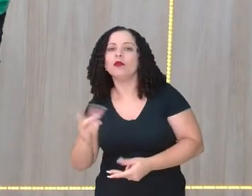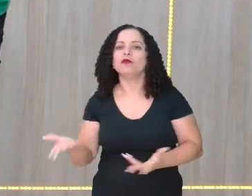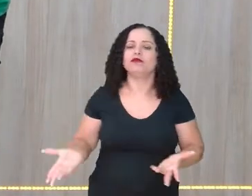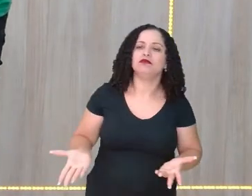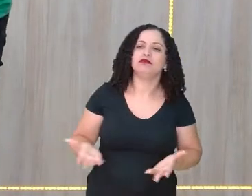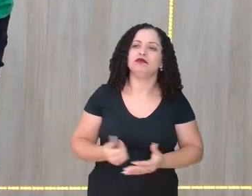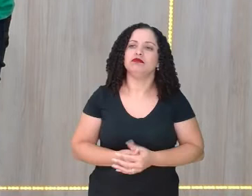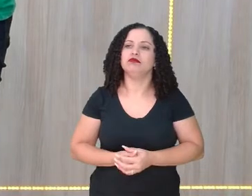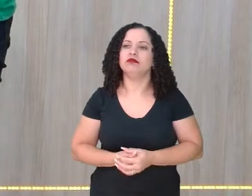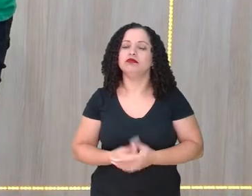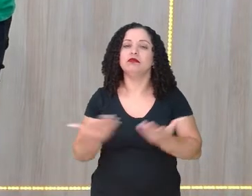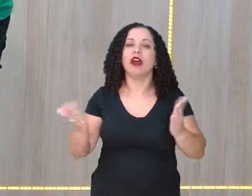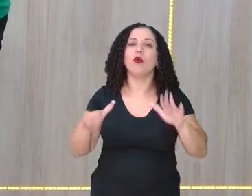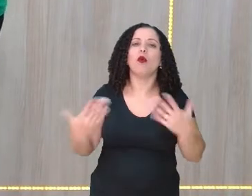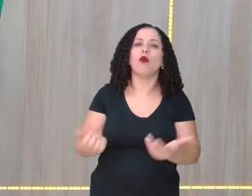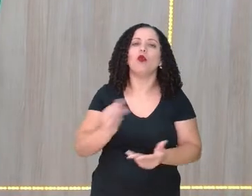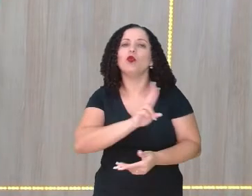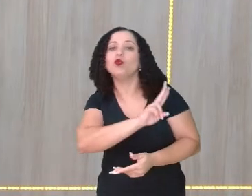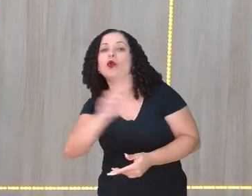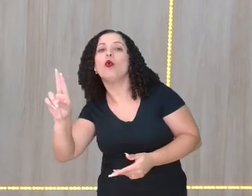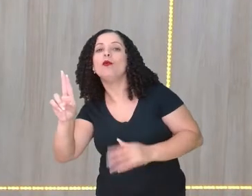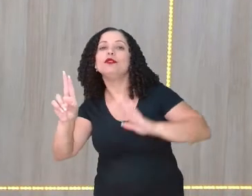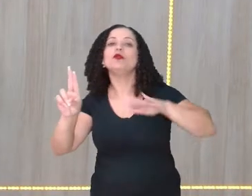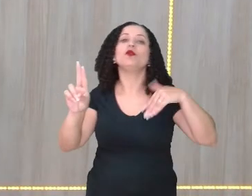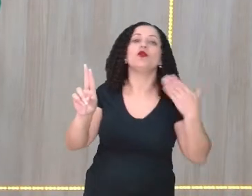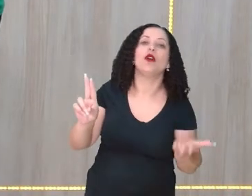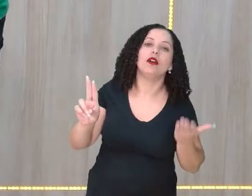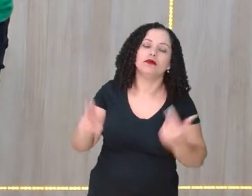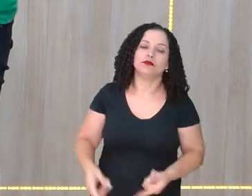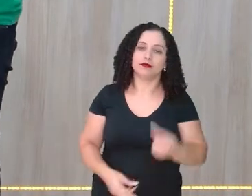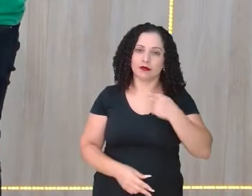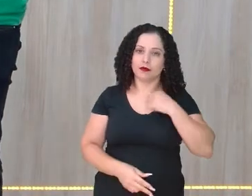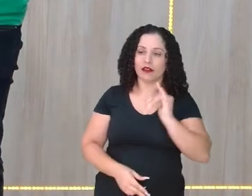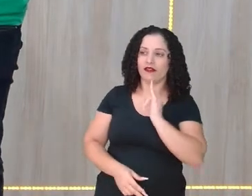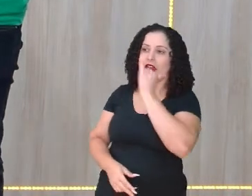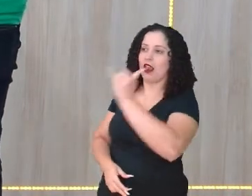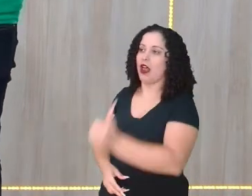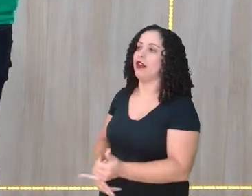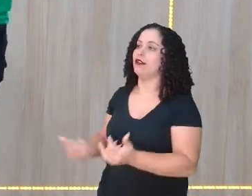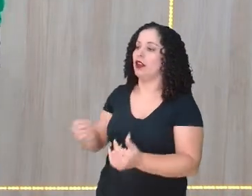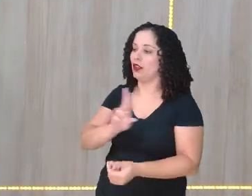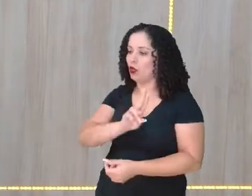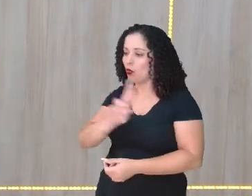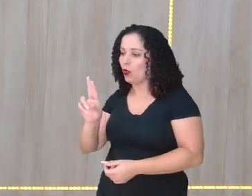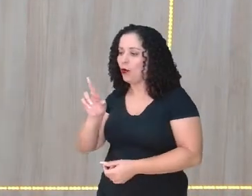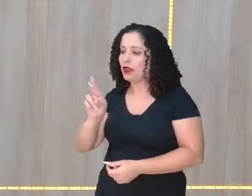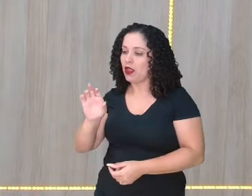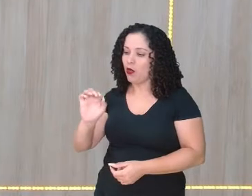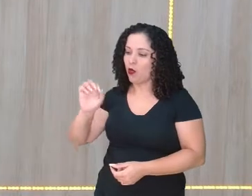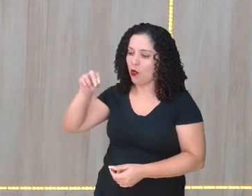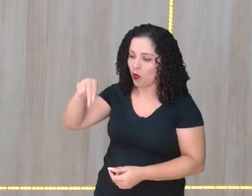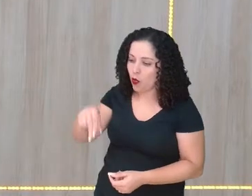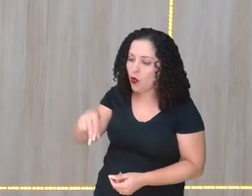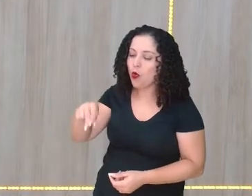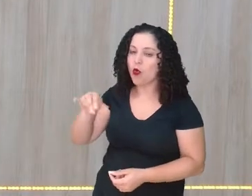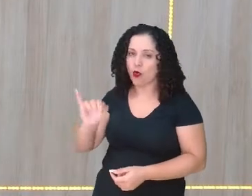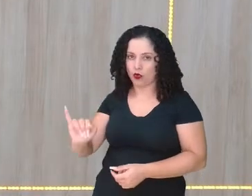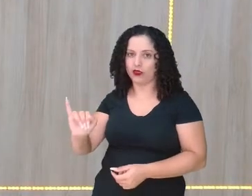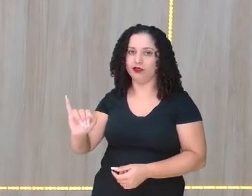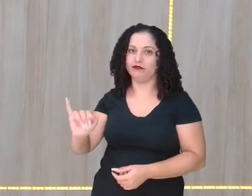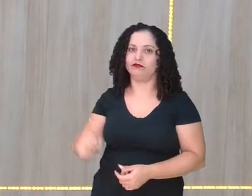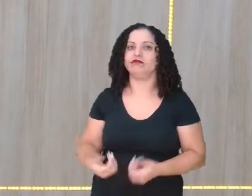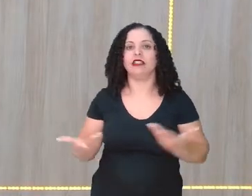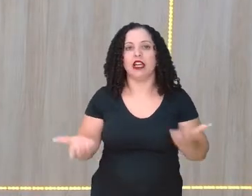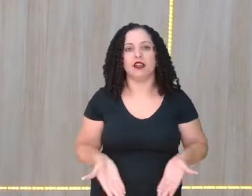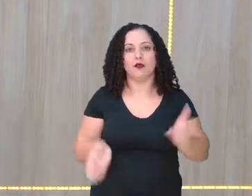assim, confirme seu nome, por favor. E eu digo, meu nome é Rony Monteiro. E ela pegou o papelzinho e disse assim, ó, seu